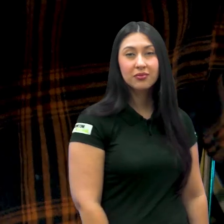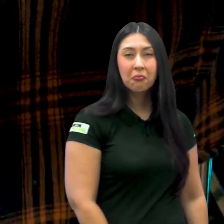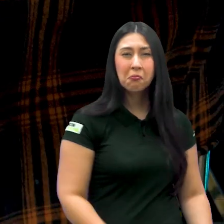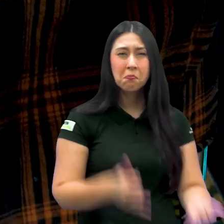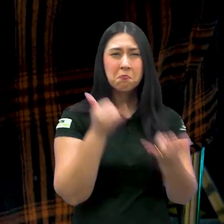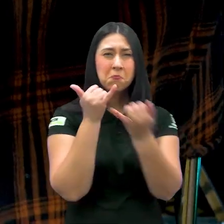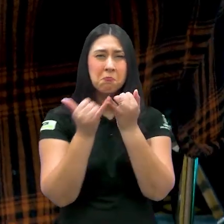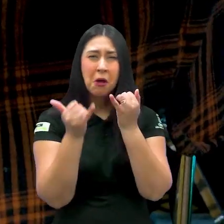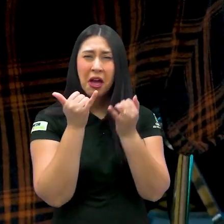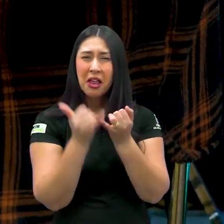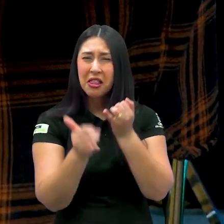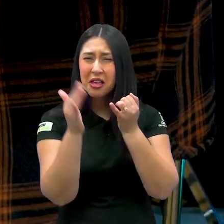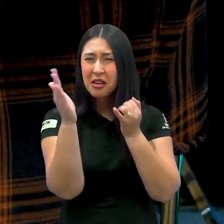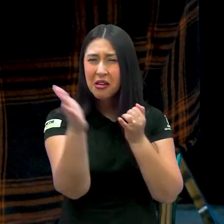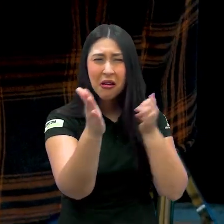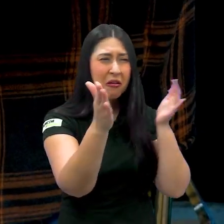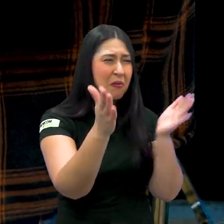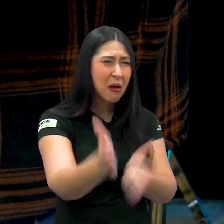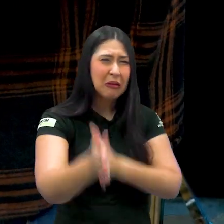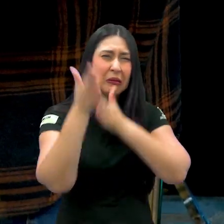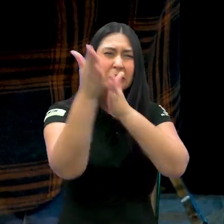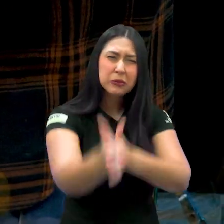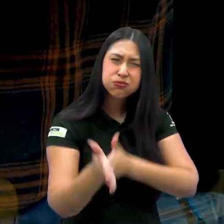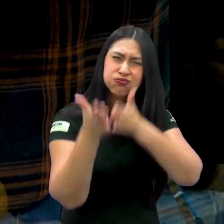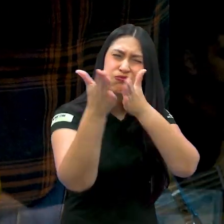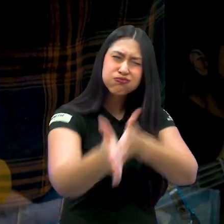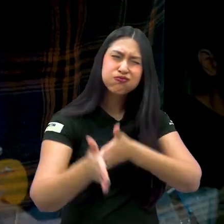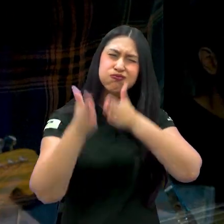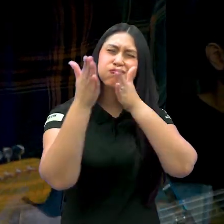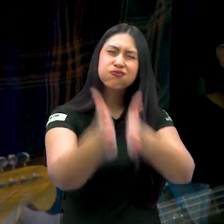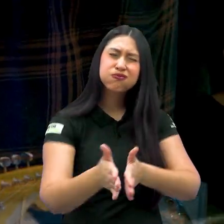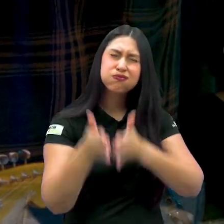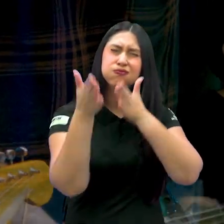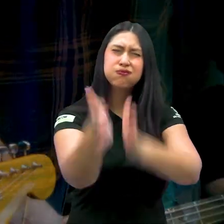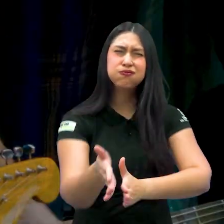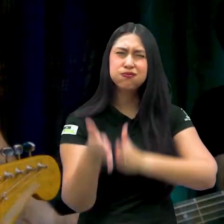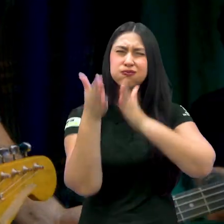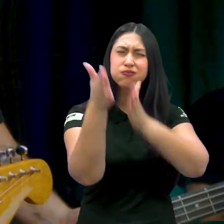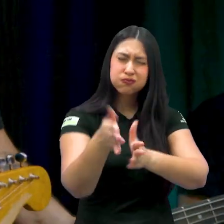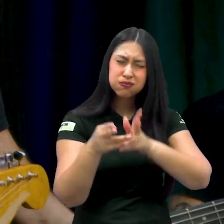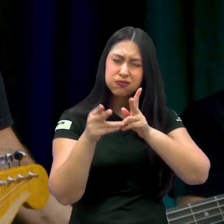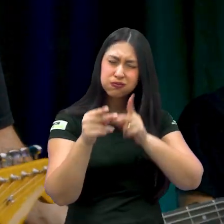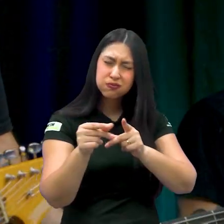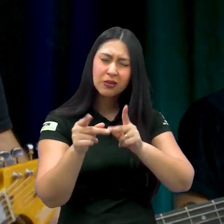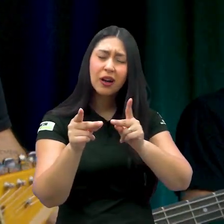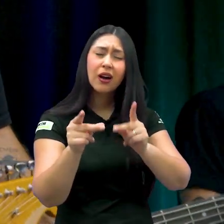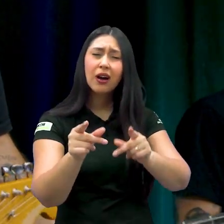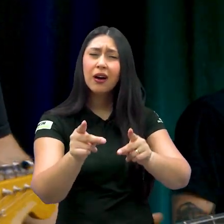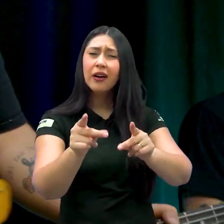É como se nunca chegássemos ao final do túnel,